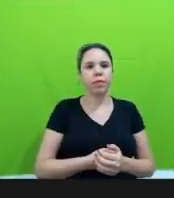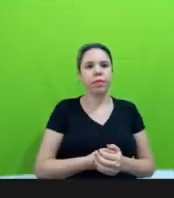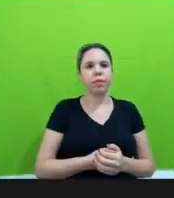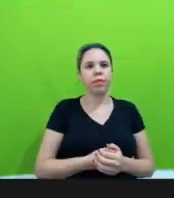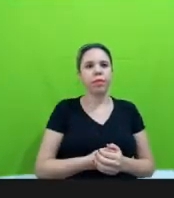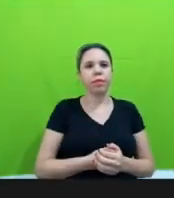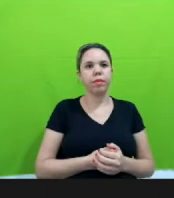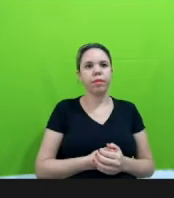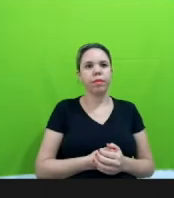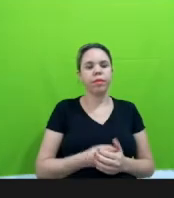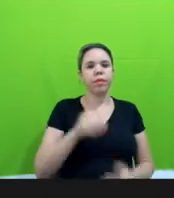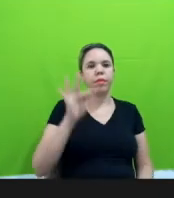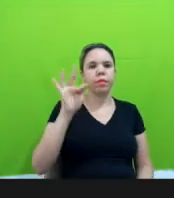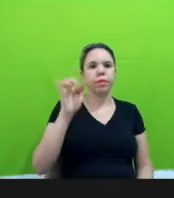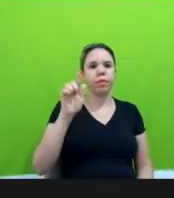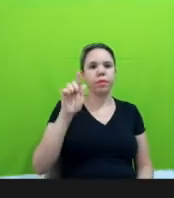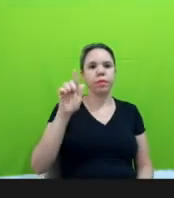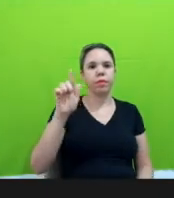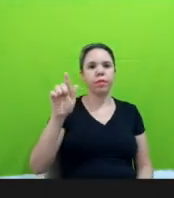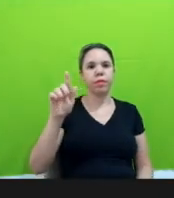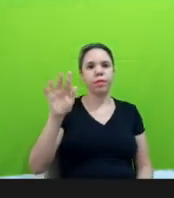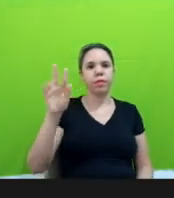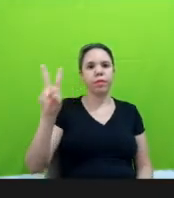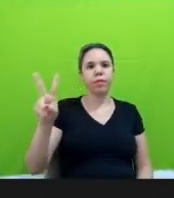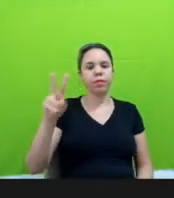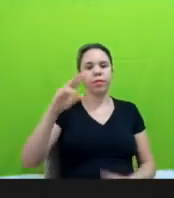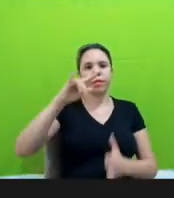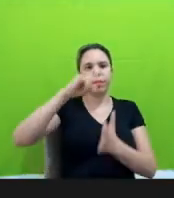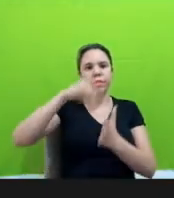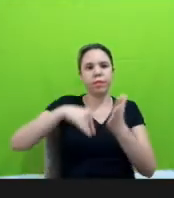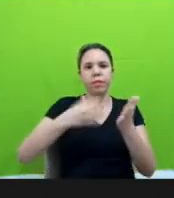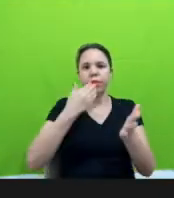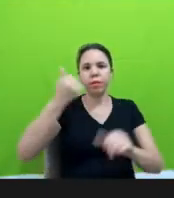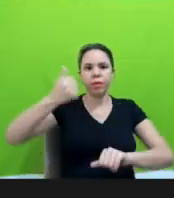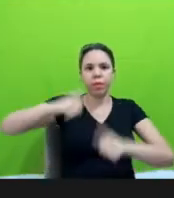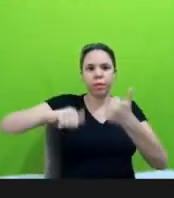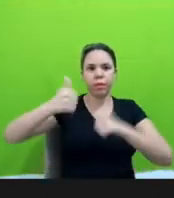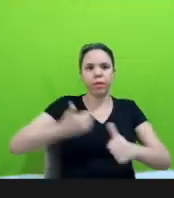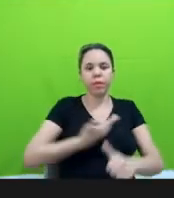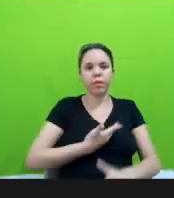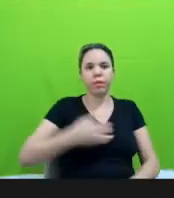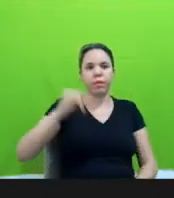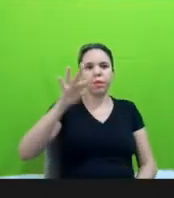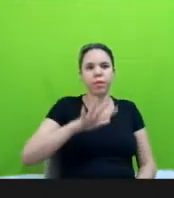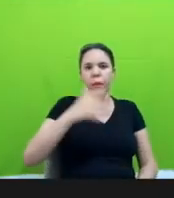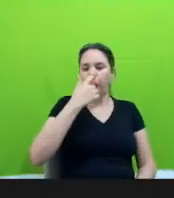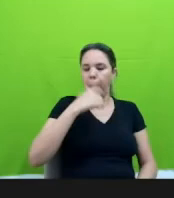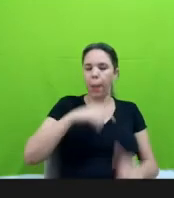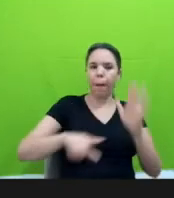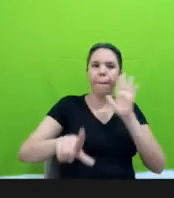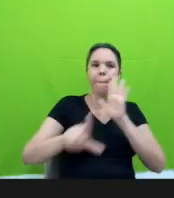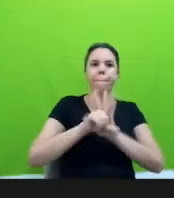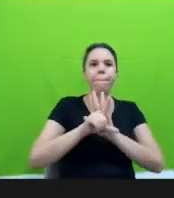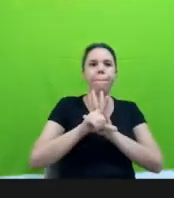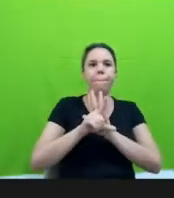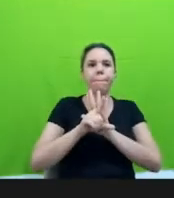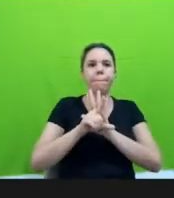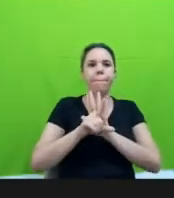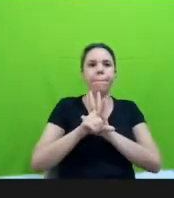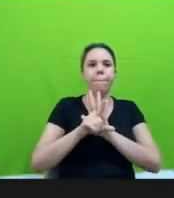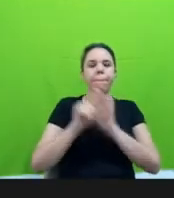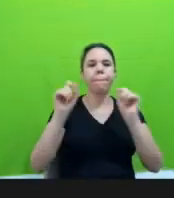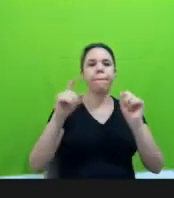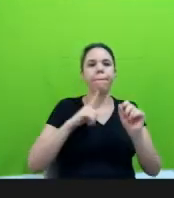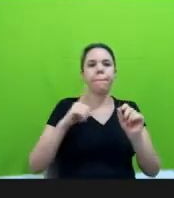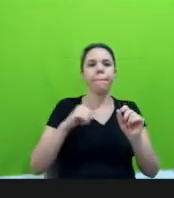a FGV, de um relatório que analisou os pedidos no governo federal, né, de lei de acesso, em que há